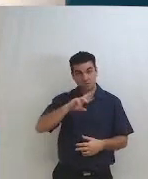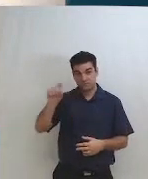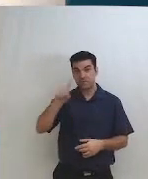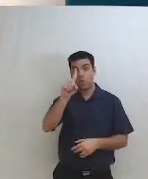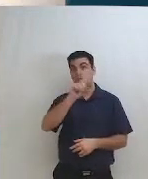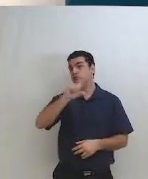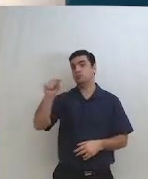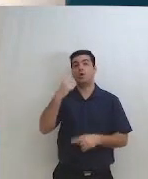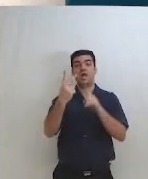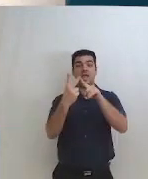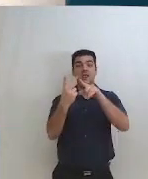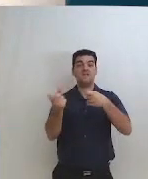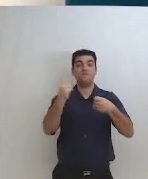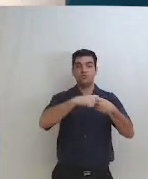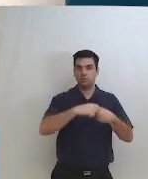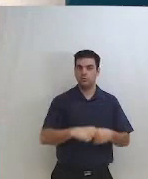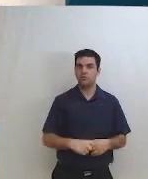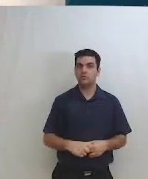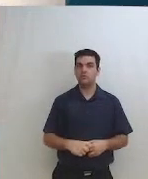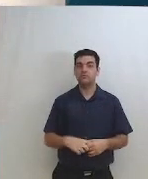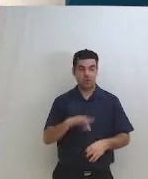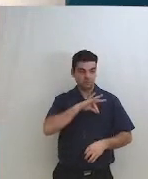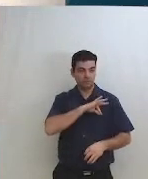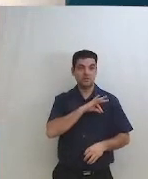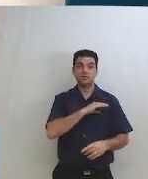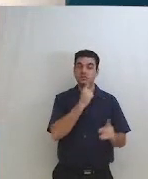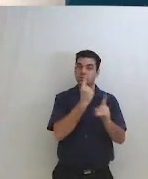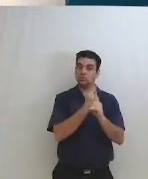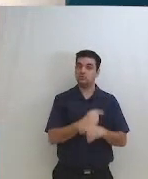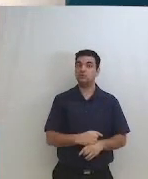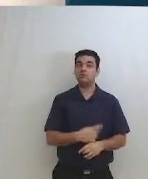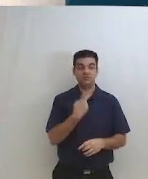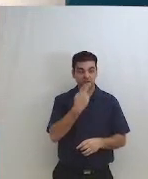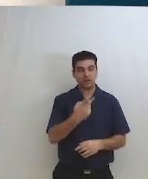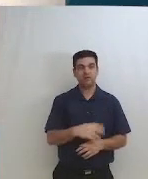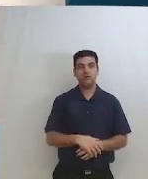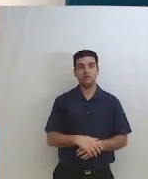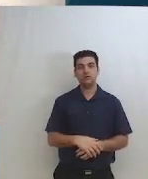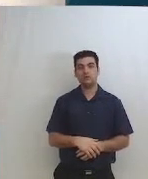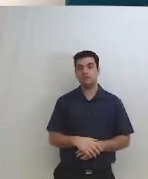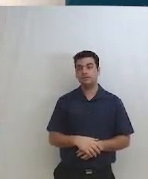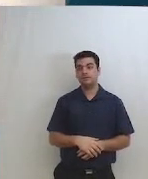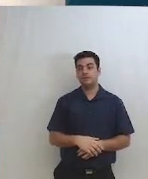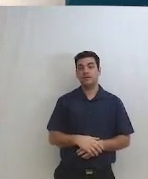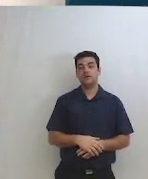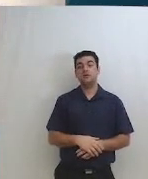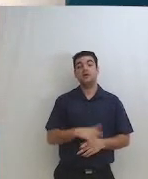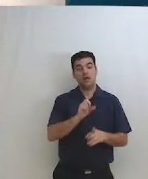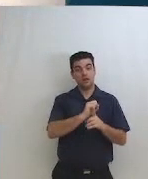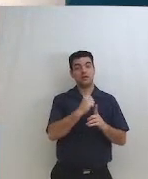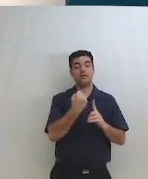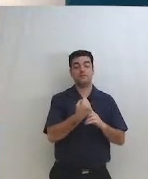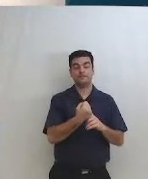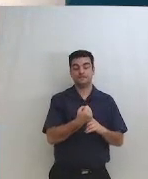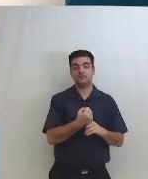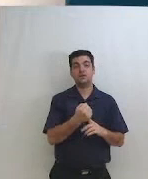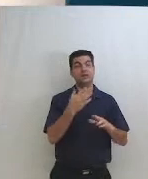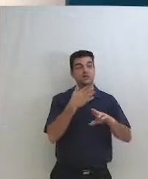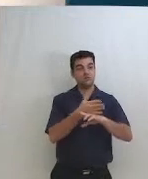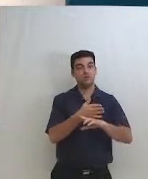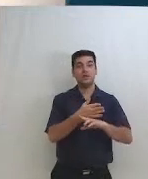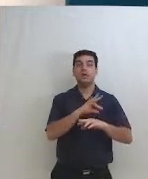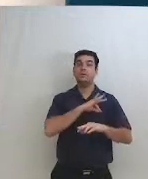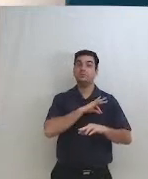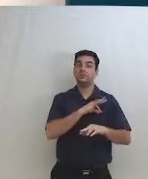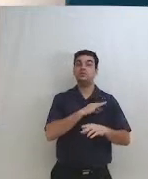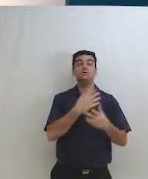um pai de família, homem da igreja, participante da sociedade religiosa, nunca delinquiu em